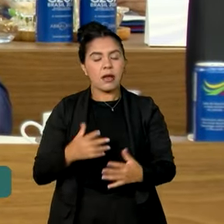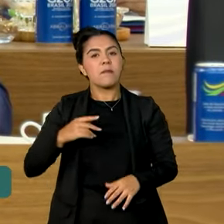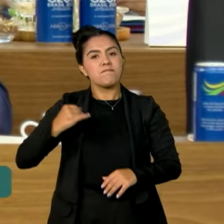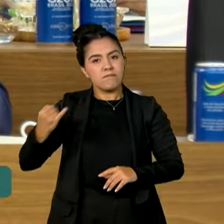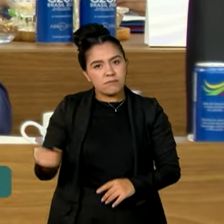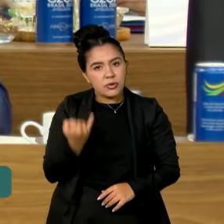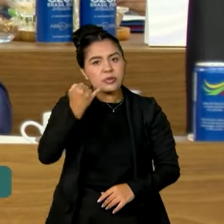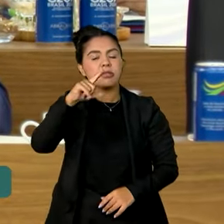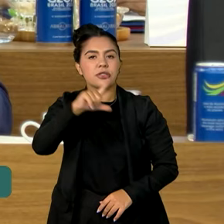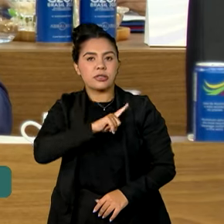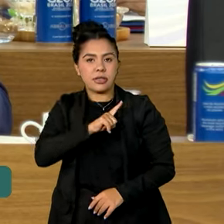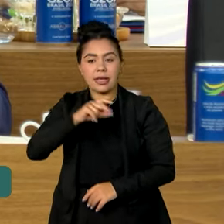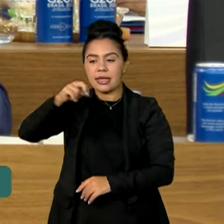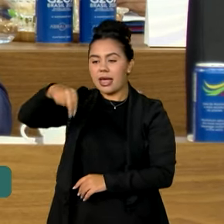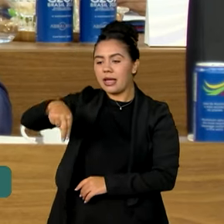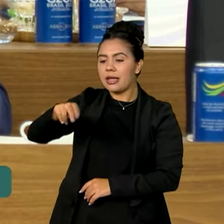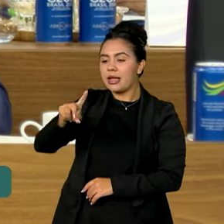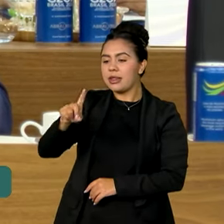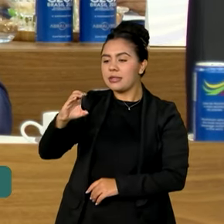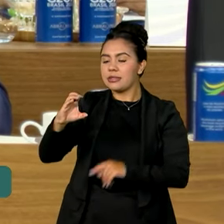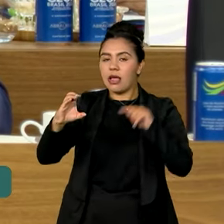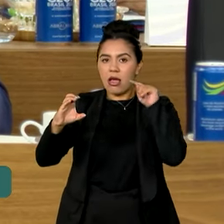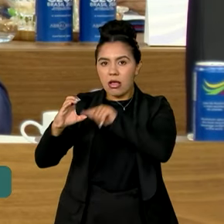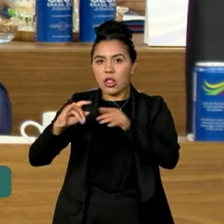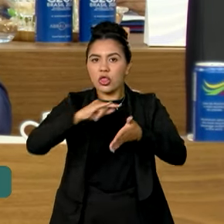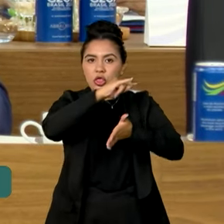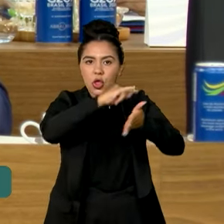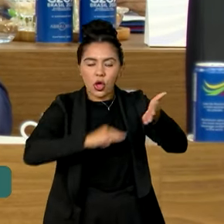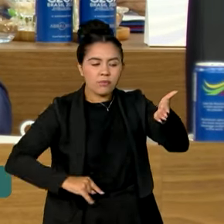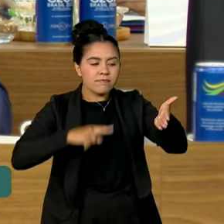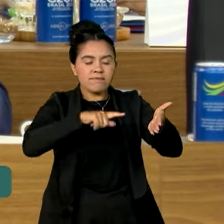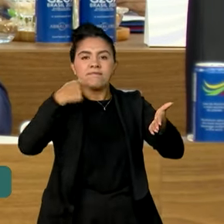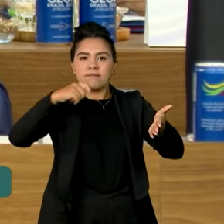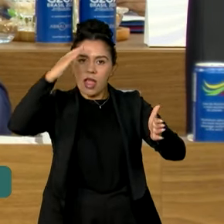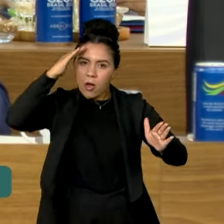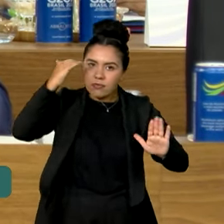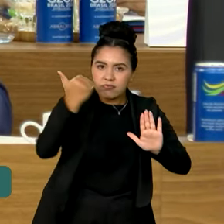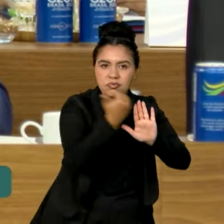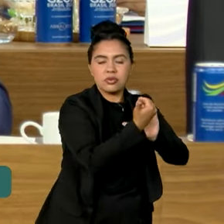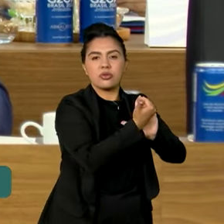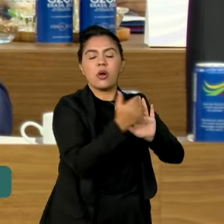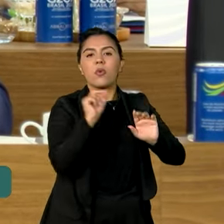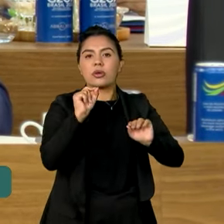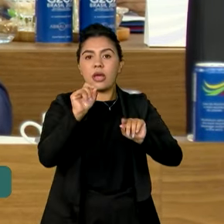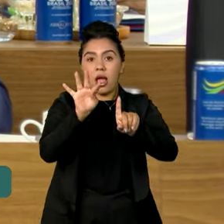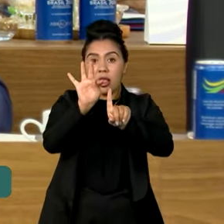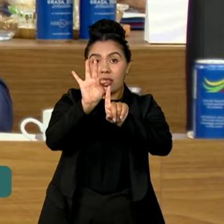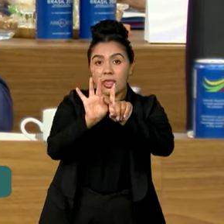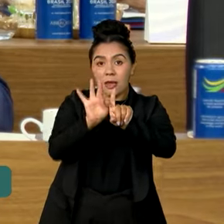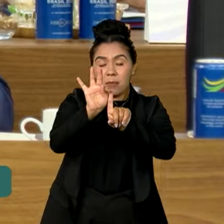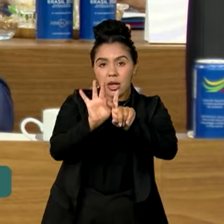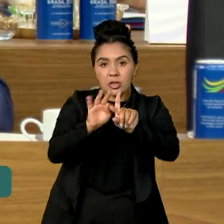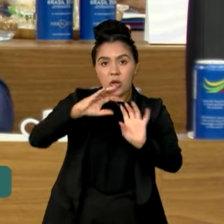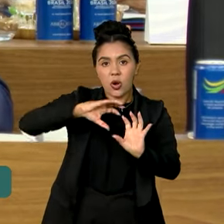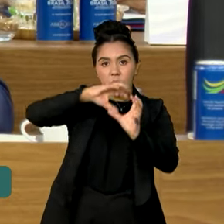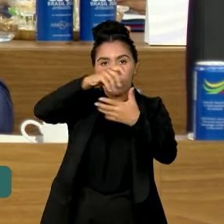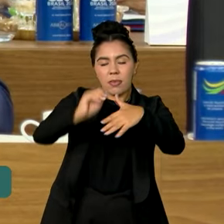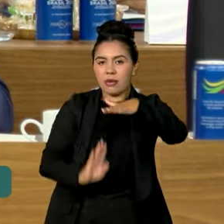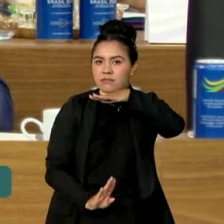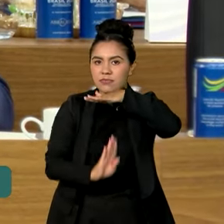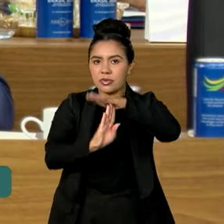NDCs estejam alinhadas à meta de limitar o aumento da temperatura global a